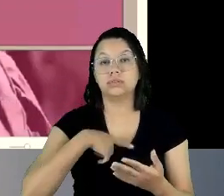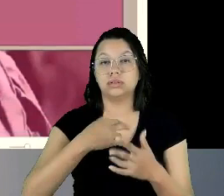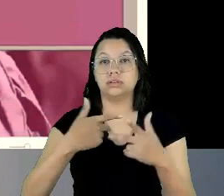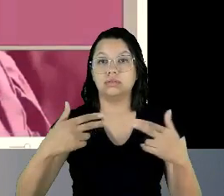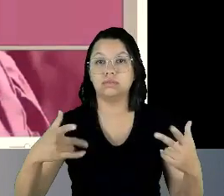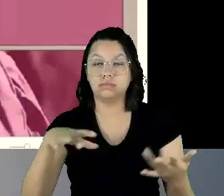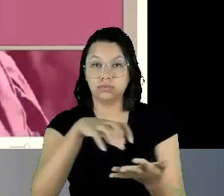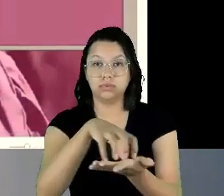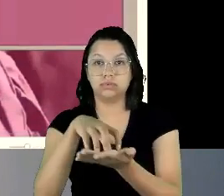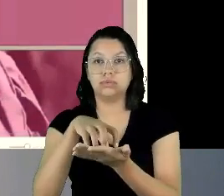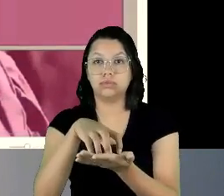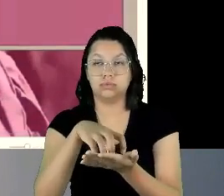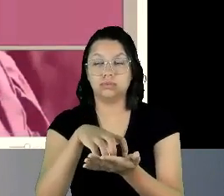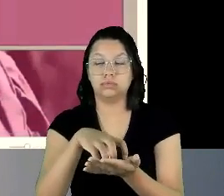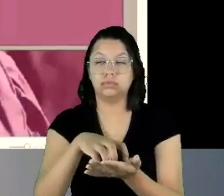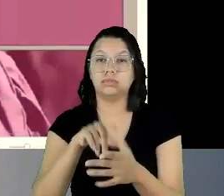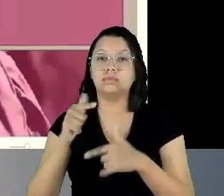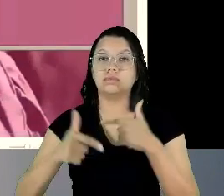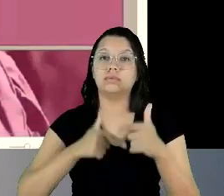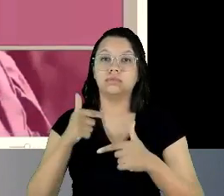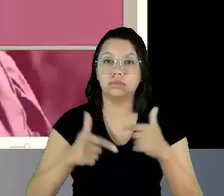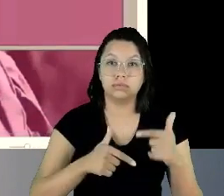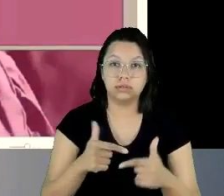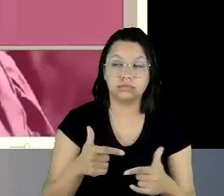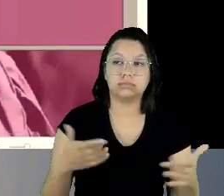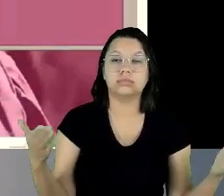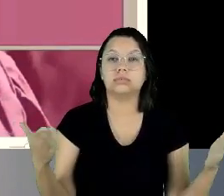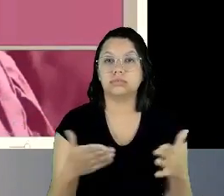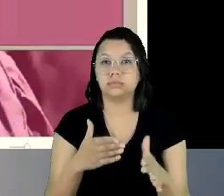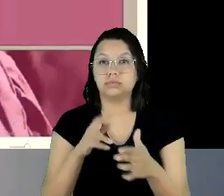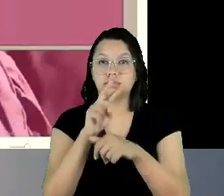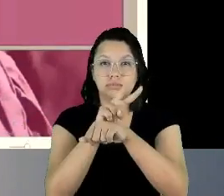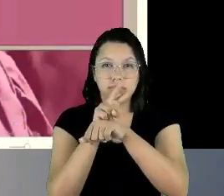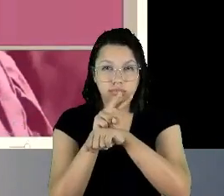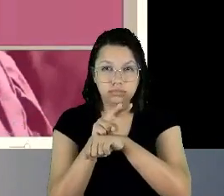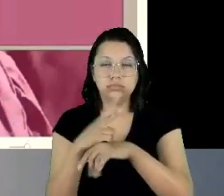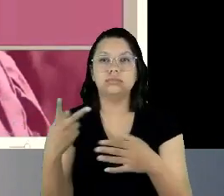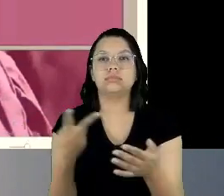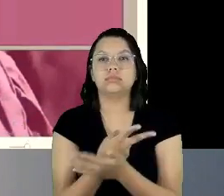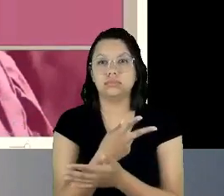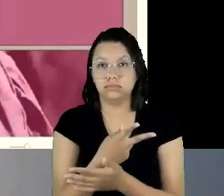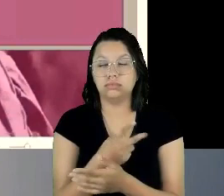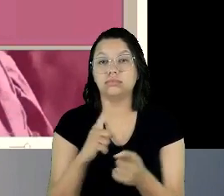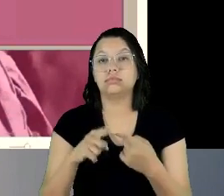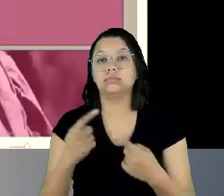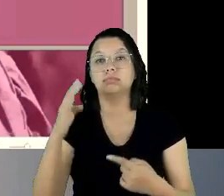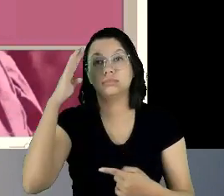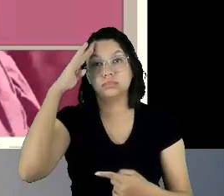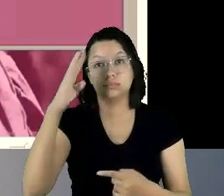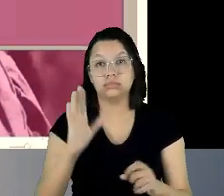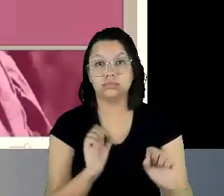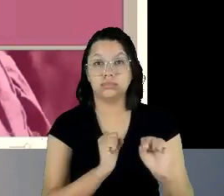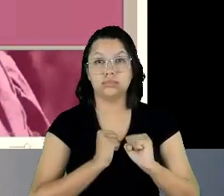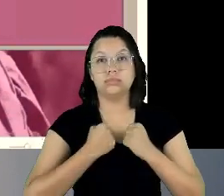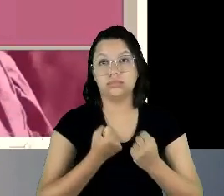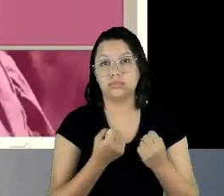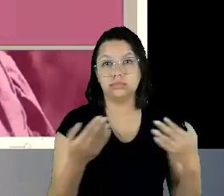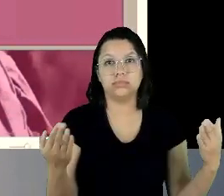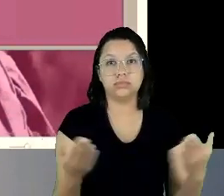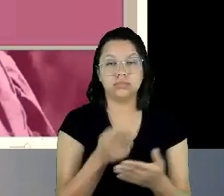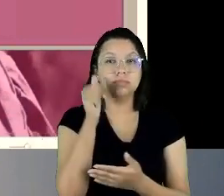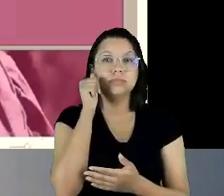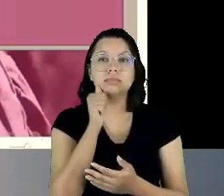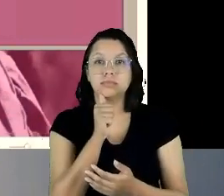vários órgãos que vão trabalhar para que essa investigação aconteça, mas principalmente para defender